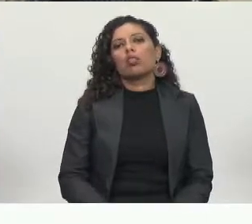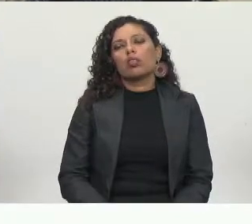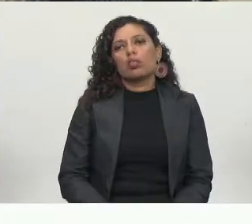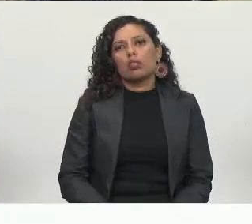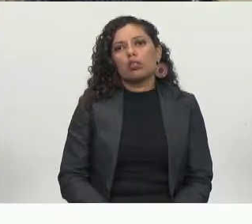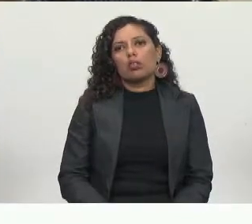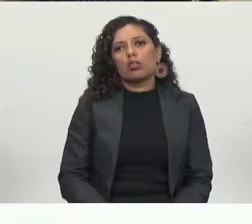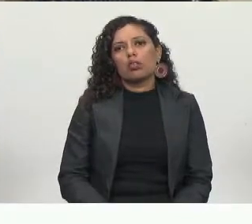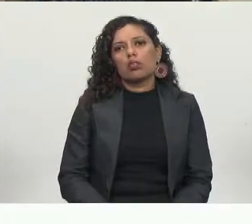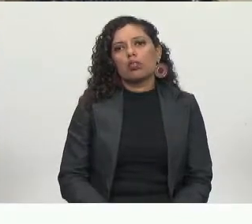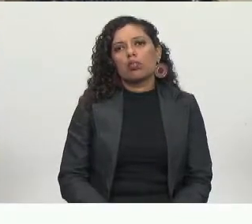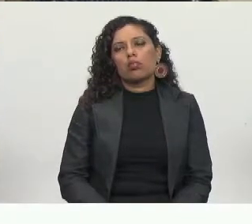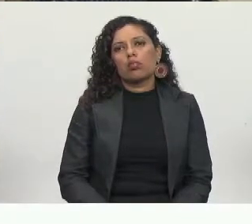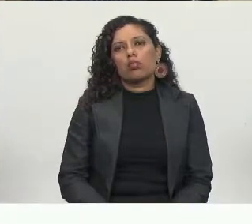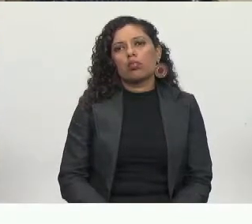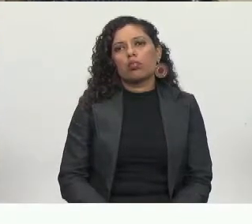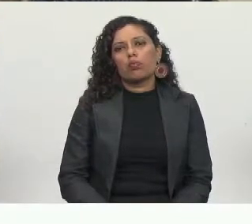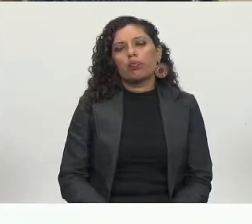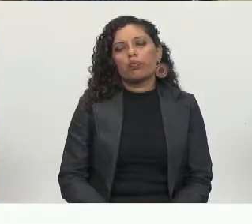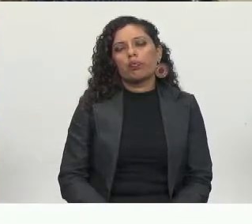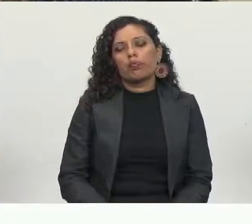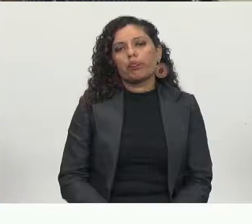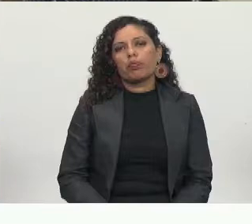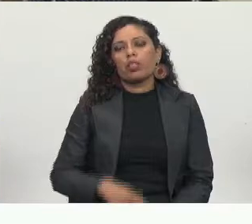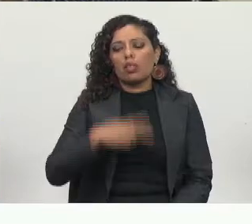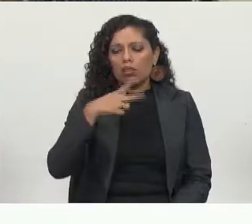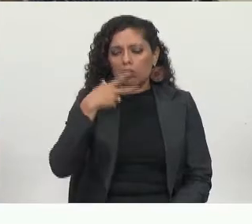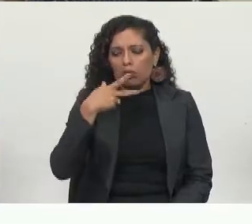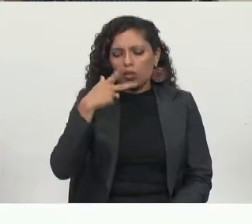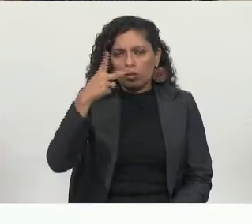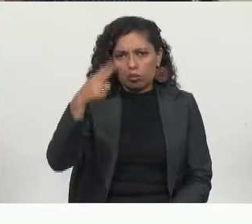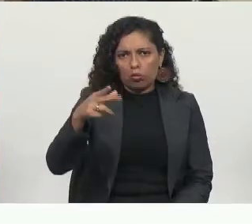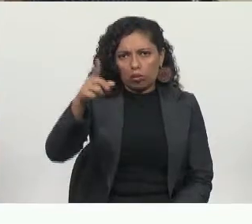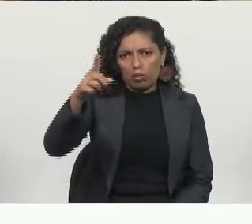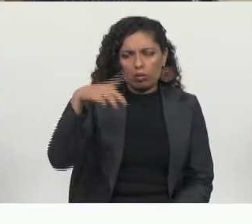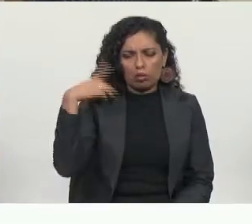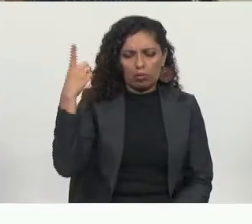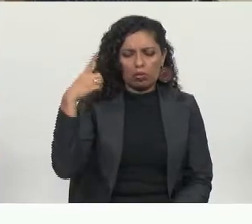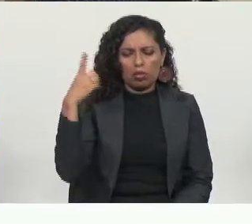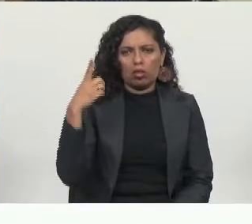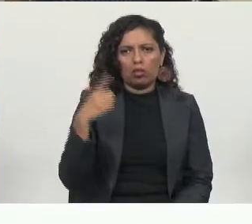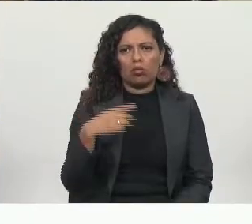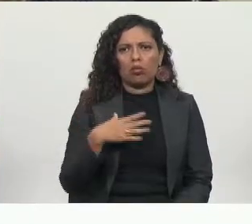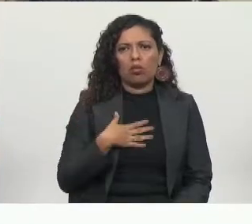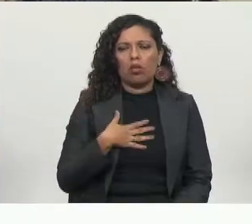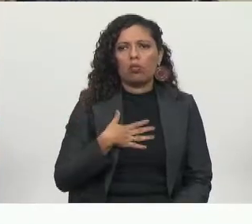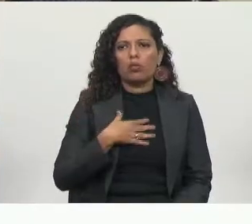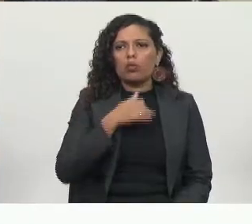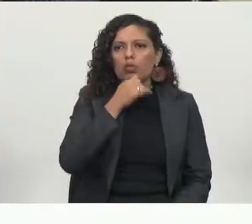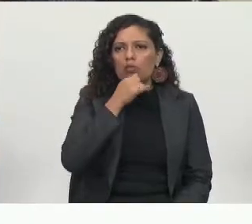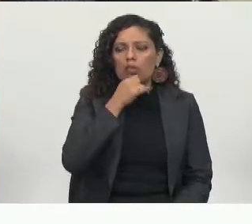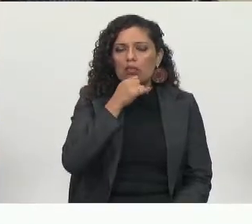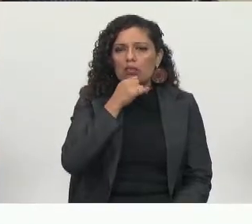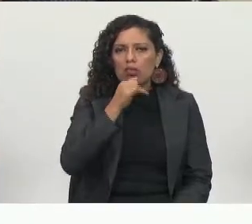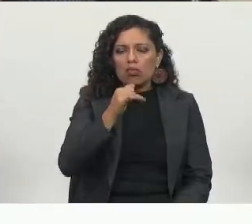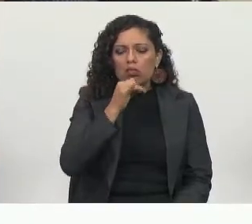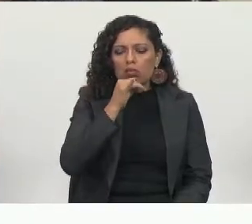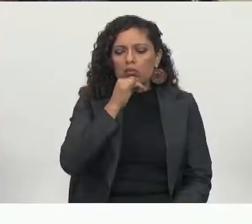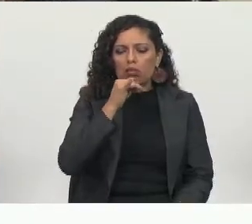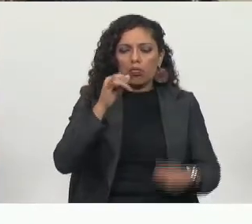Pegando aqui um gancho no que disse o deputado Alberto, eu acho que eu sou um exemplo claro